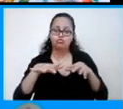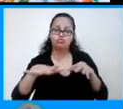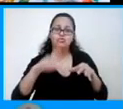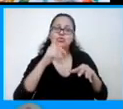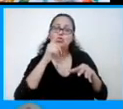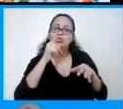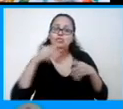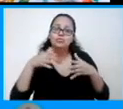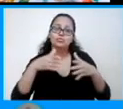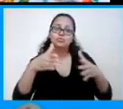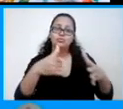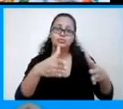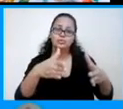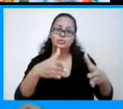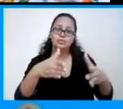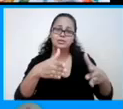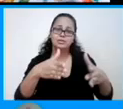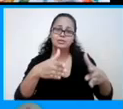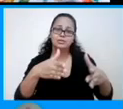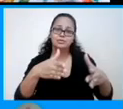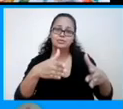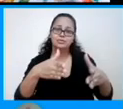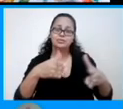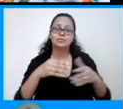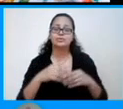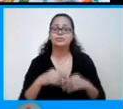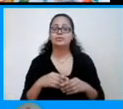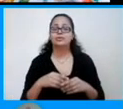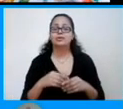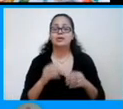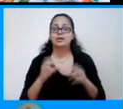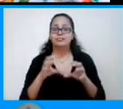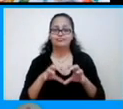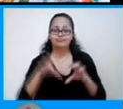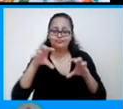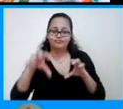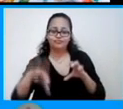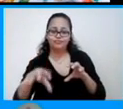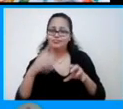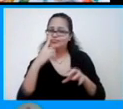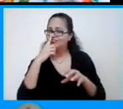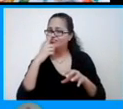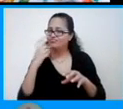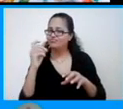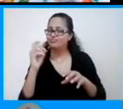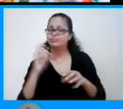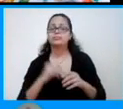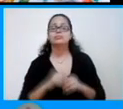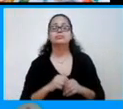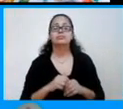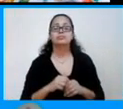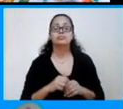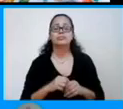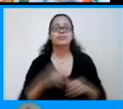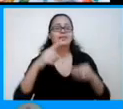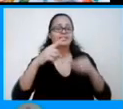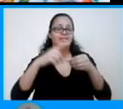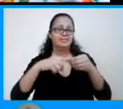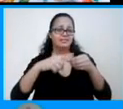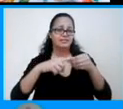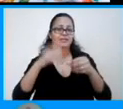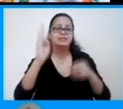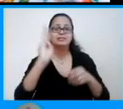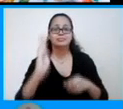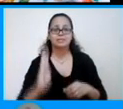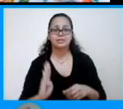Verdadeiros esgotos a céu aberto e grandes depósitos de lixo em boa parte das cidades brasileiras. Isso faz com que